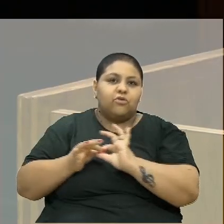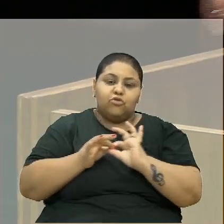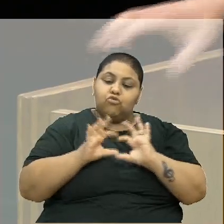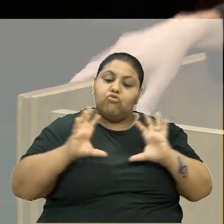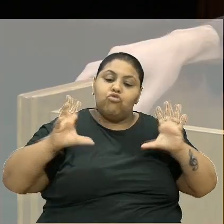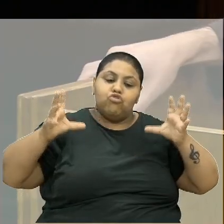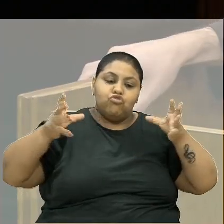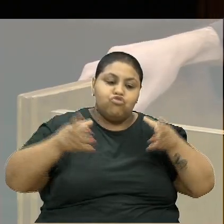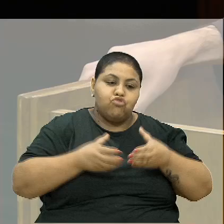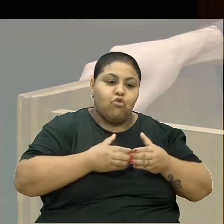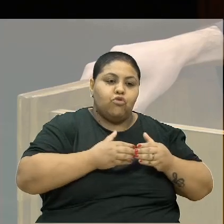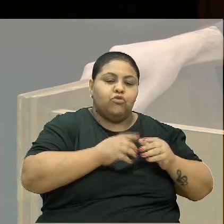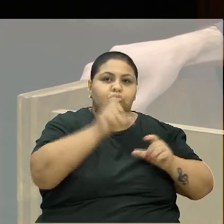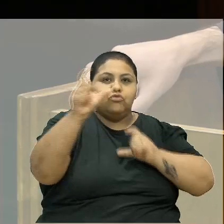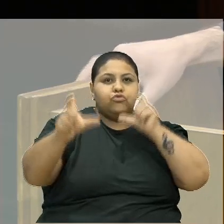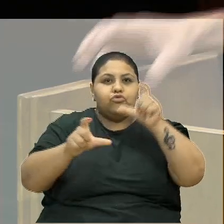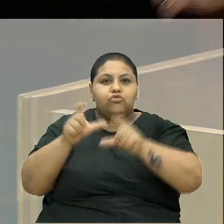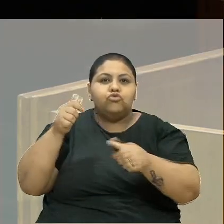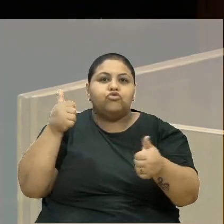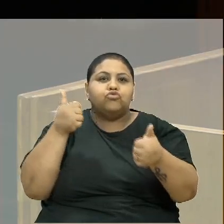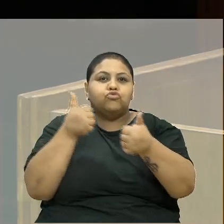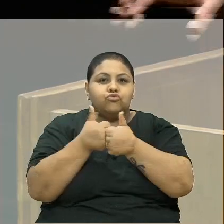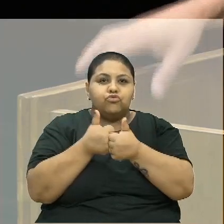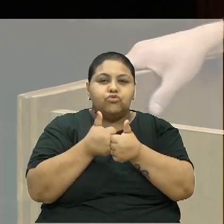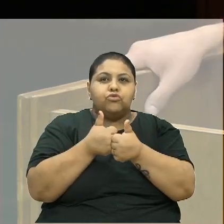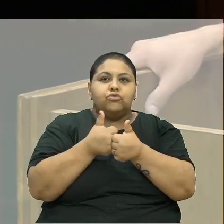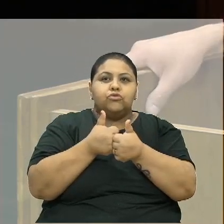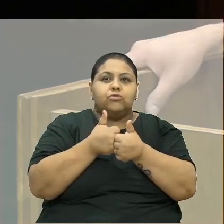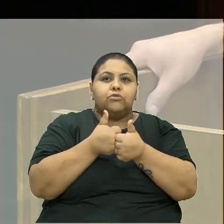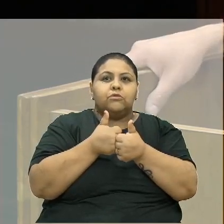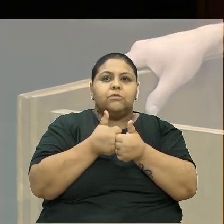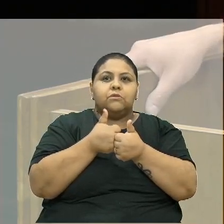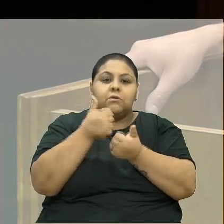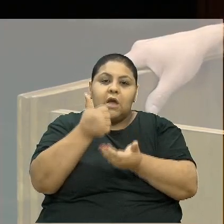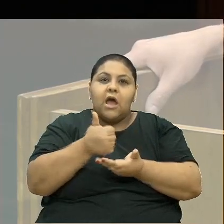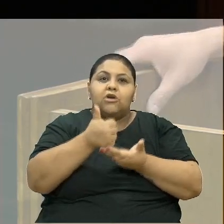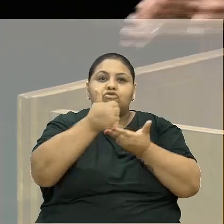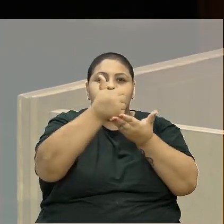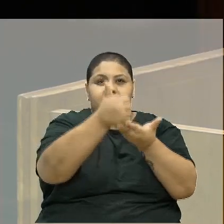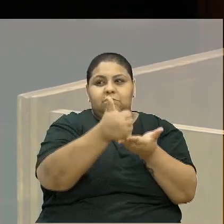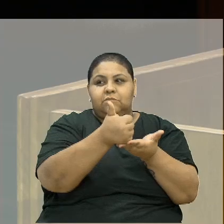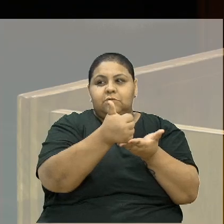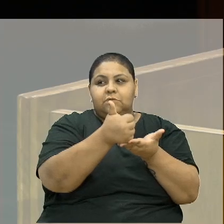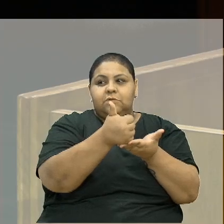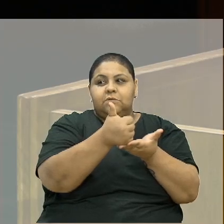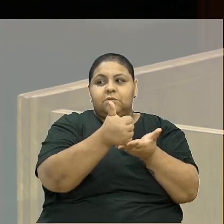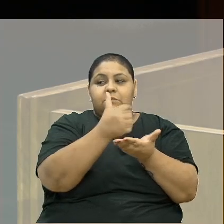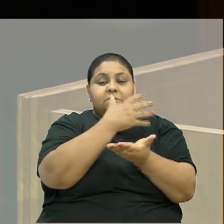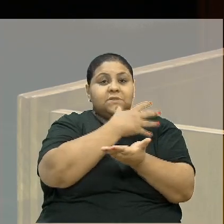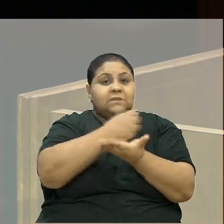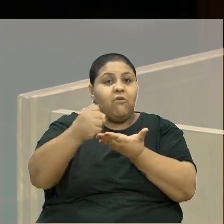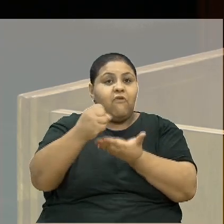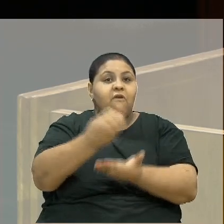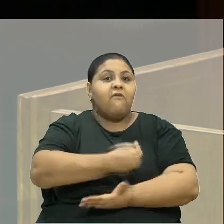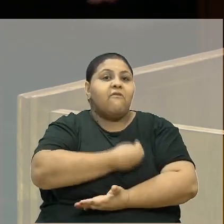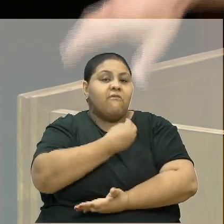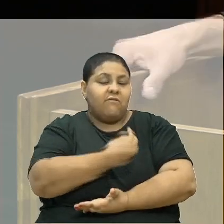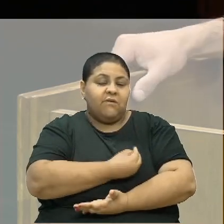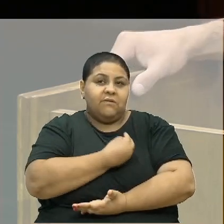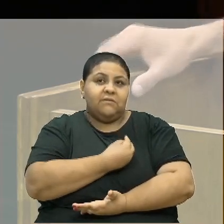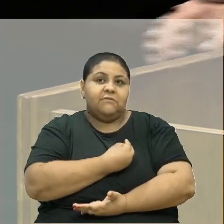todos os moradores juntos, vizinhos, em prol de uma causa. salvar vidas e que